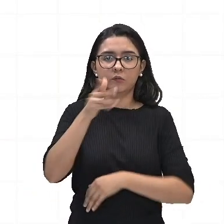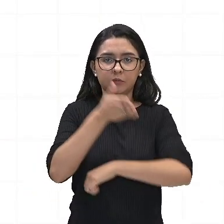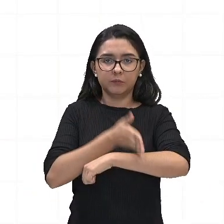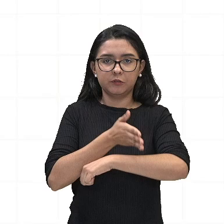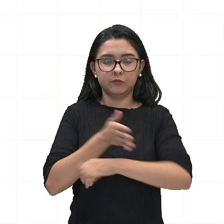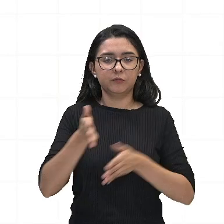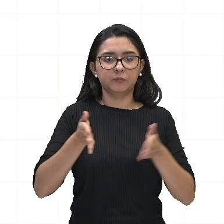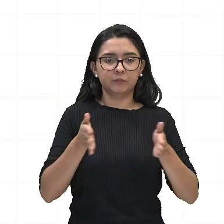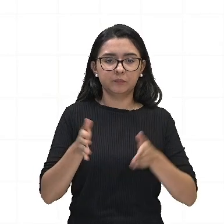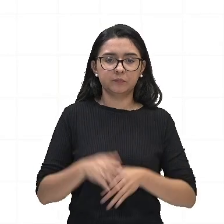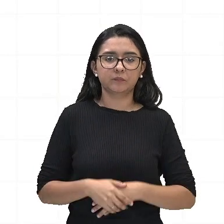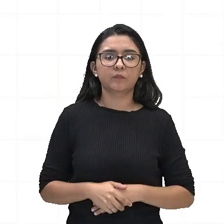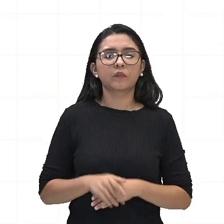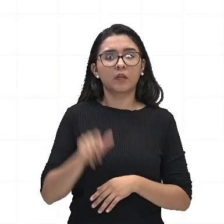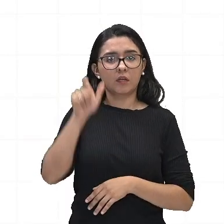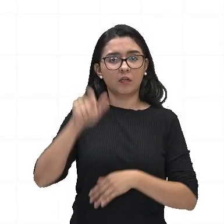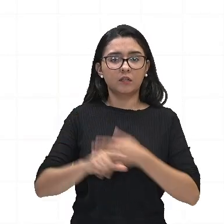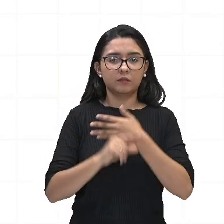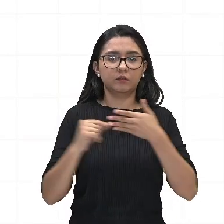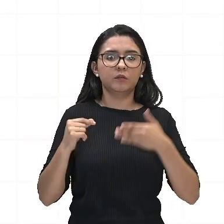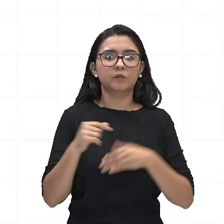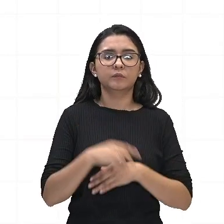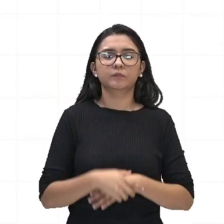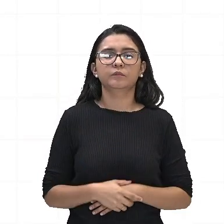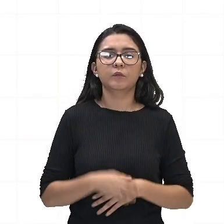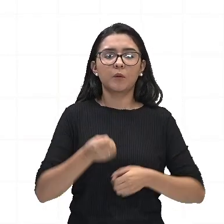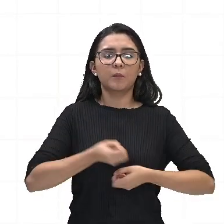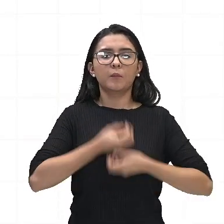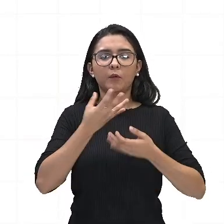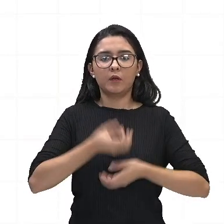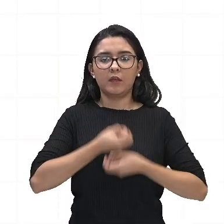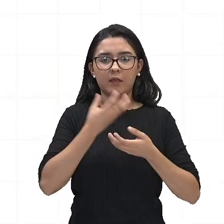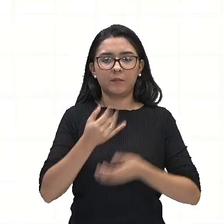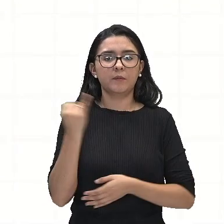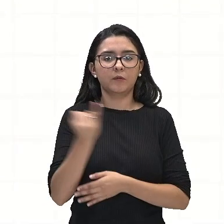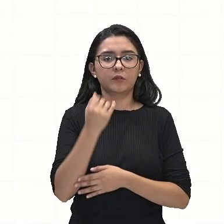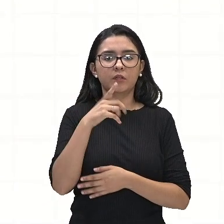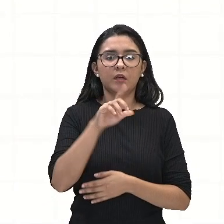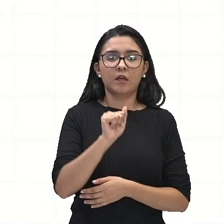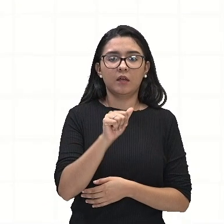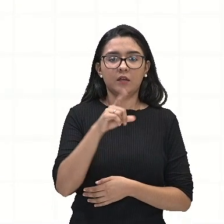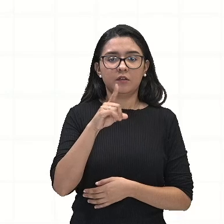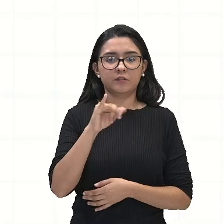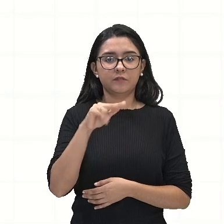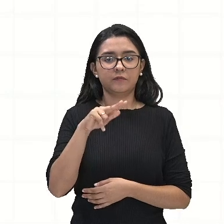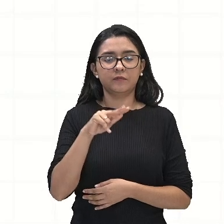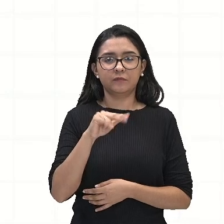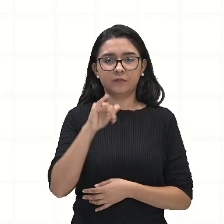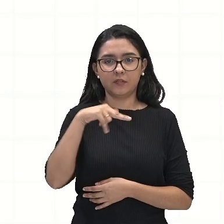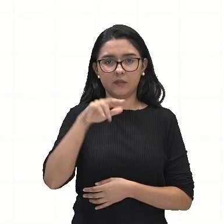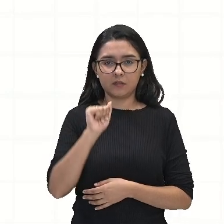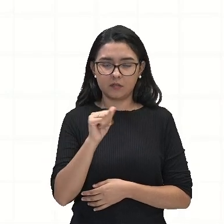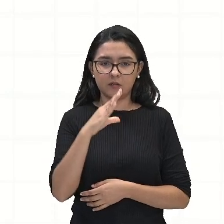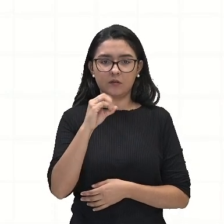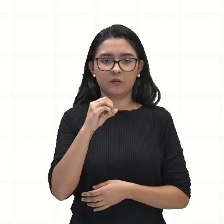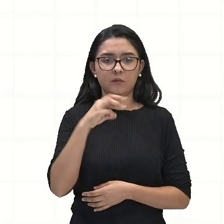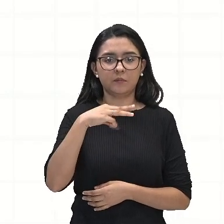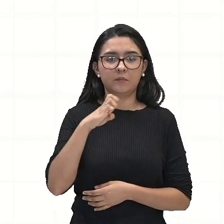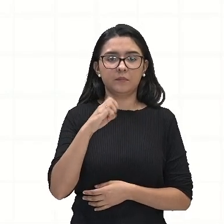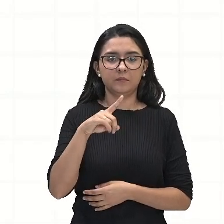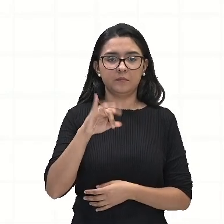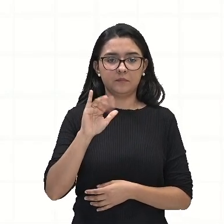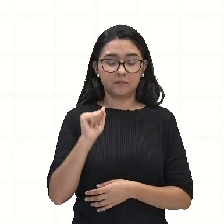medieval. Autor do poema épico chamado A Divina Comédia. Relata